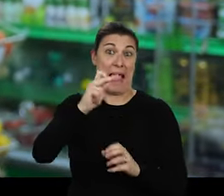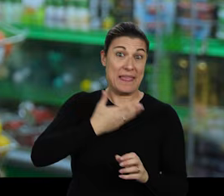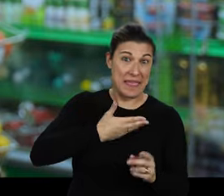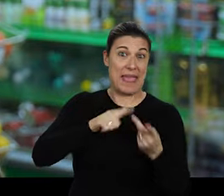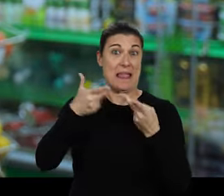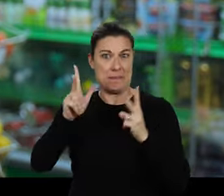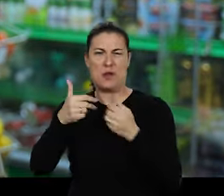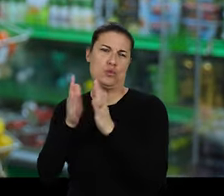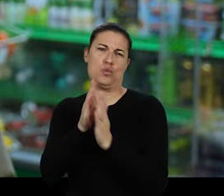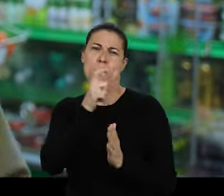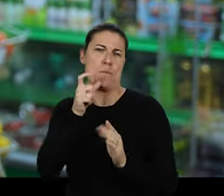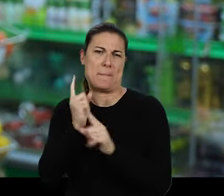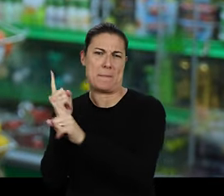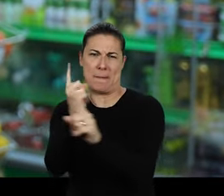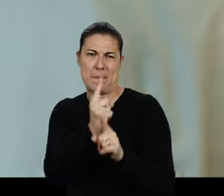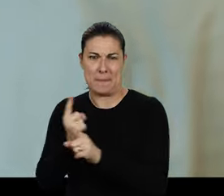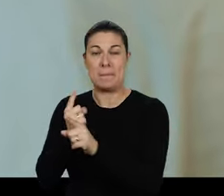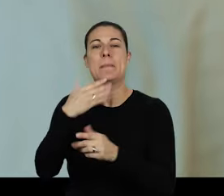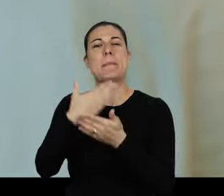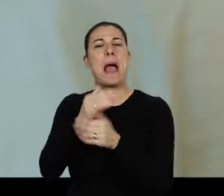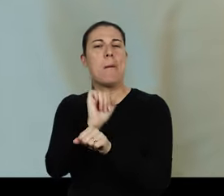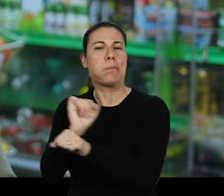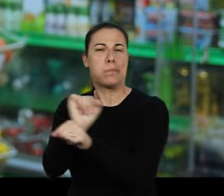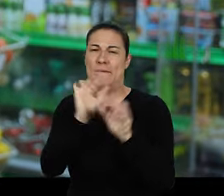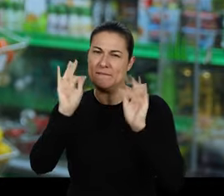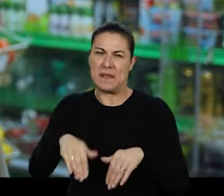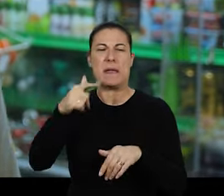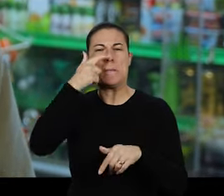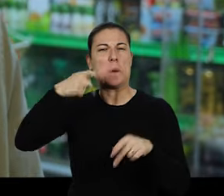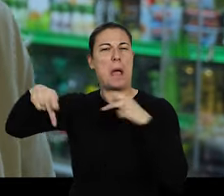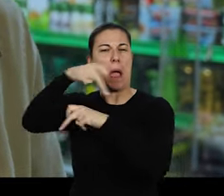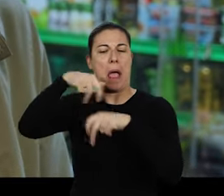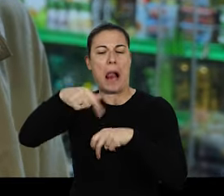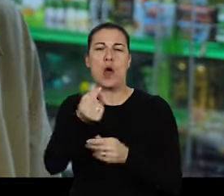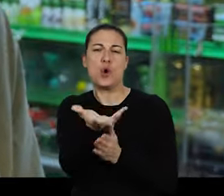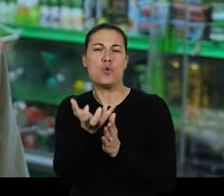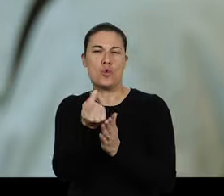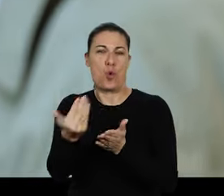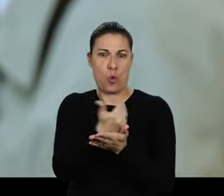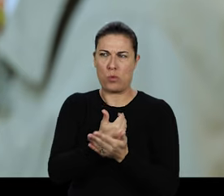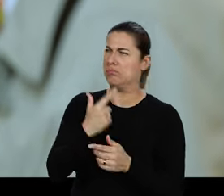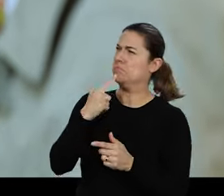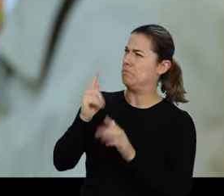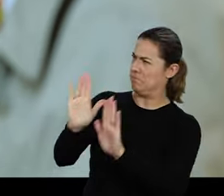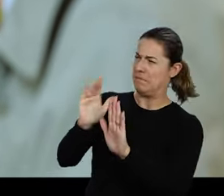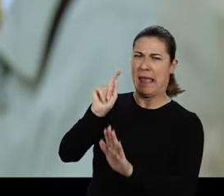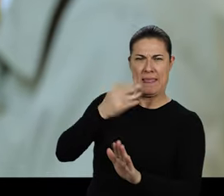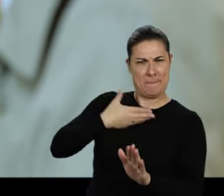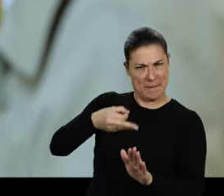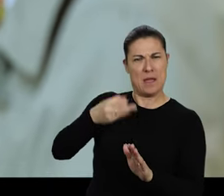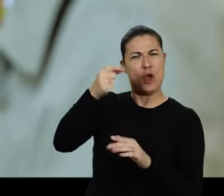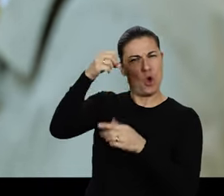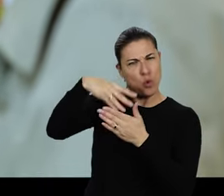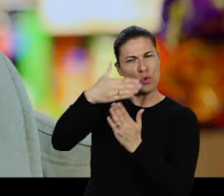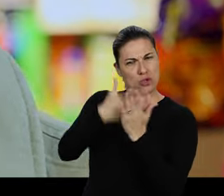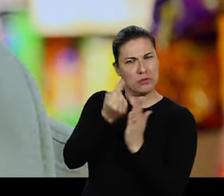Toda a direita promete o mesmo. Quebram-se as amarras e acaba-se com estes parasitas que andam aqui a sugar o lucro todo. Então, a EDP vai-me baixar a conta